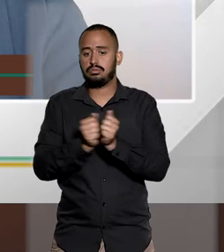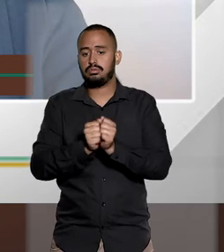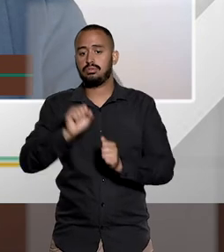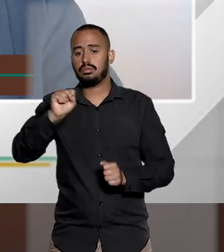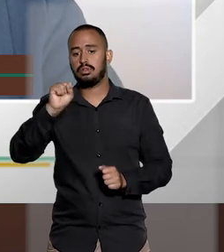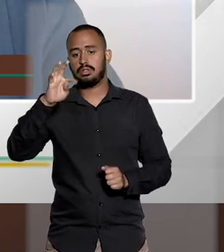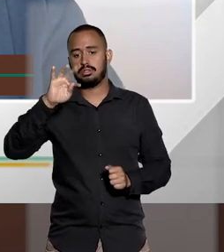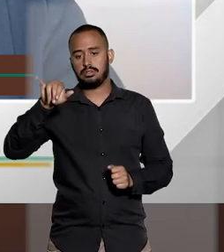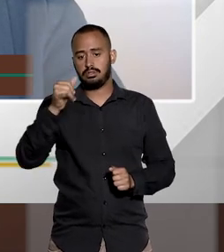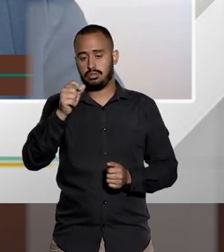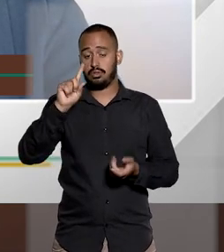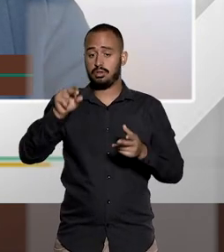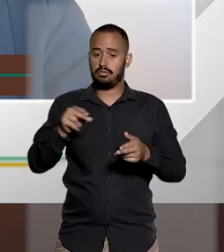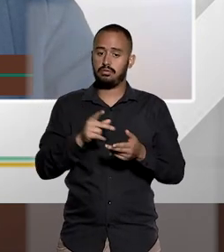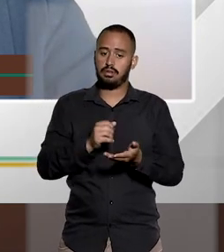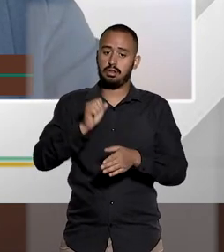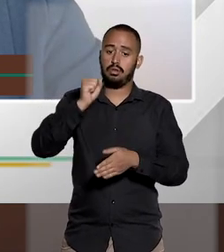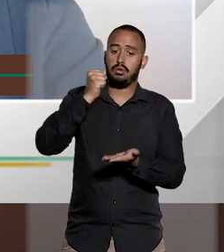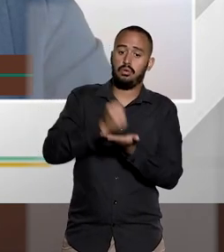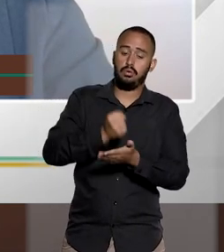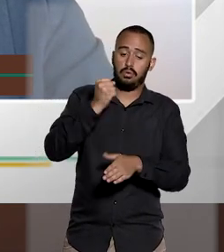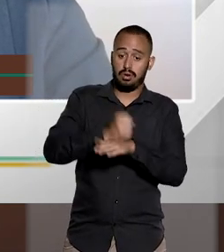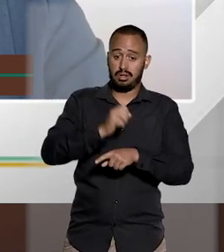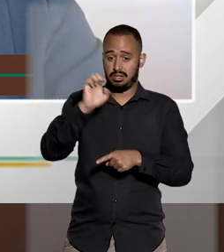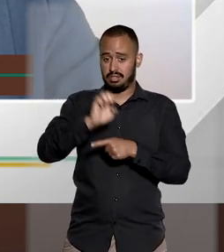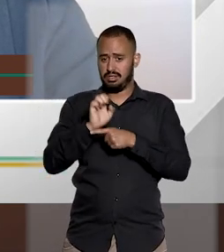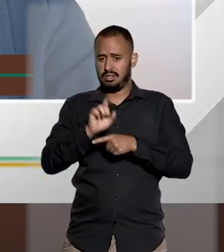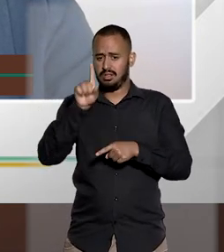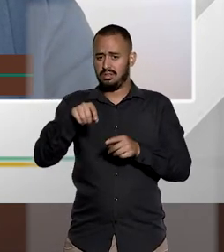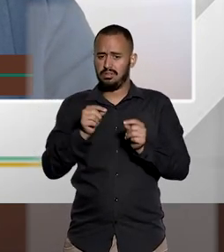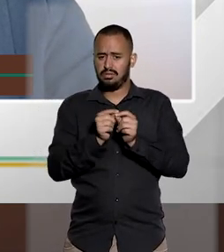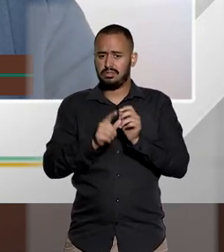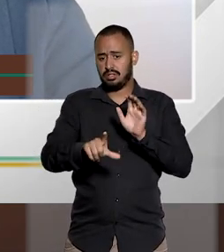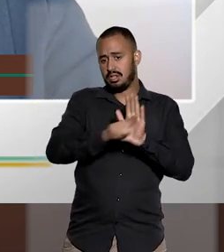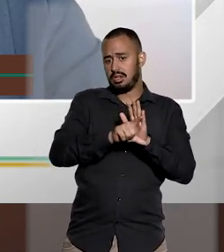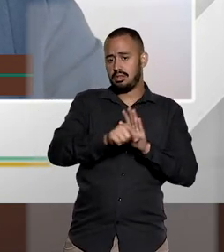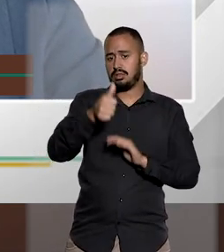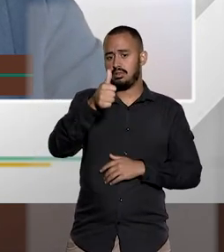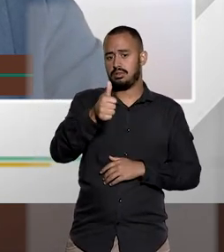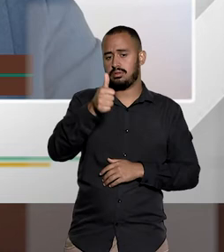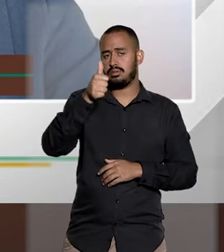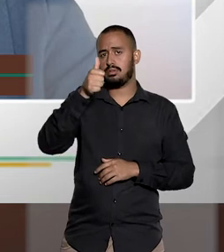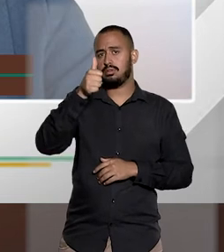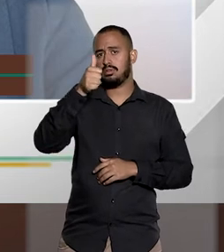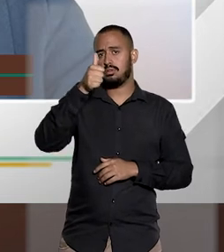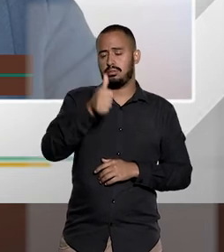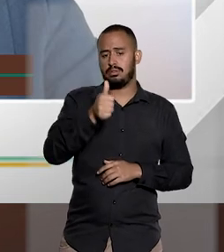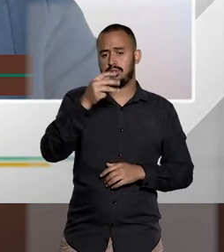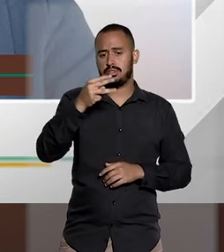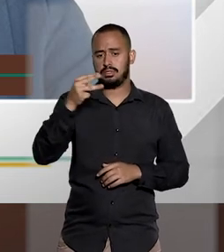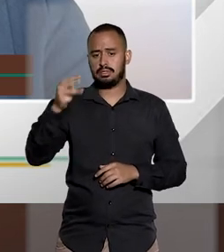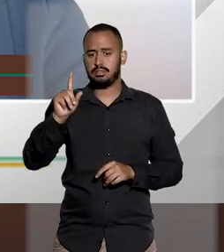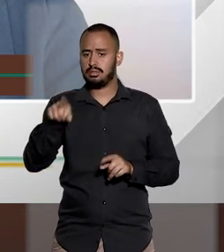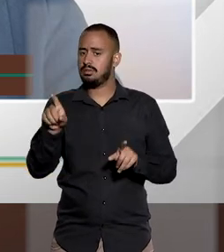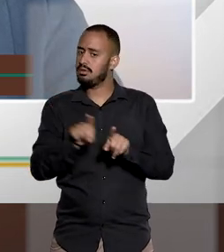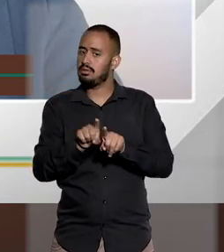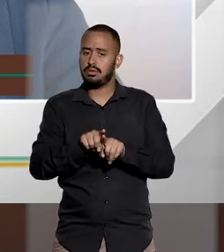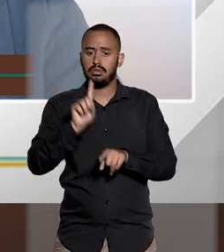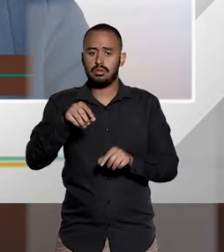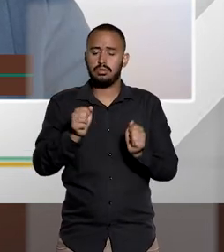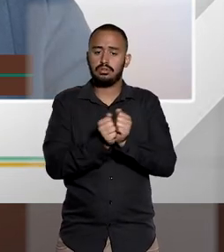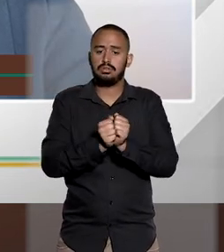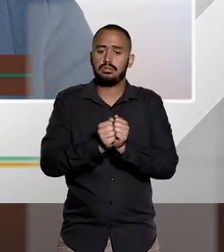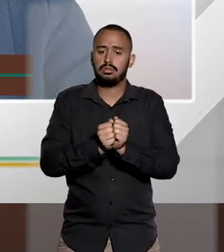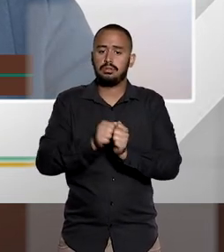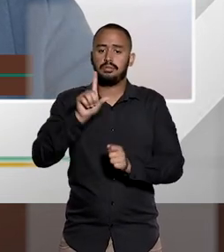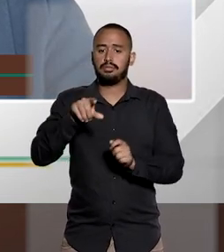de que os contratos celebrados pelas empresas estatais regidos pela Lei 13.303 não possuem aplicação subsidiária da